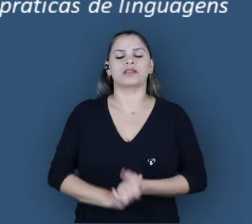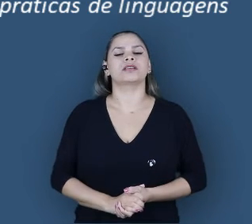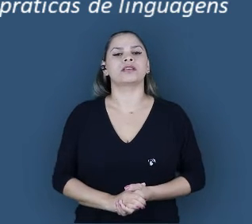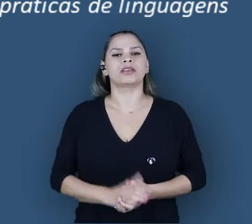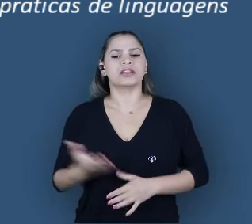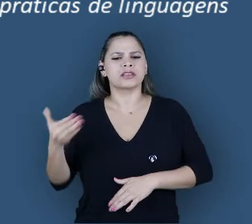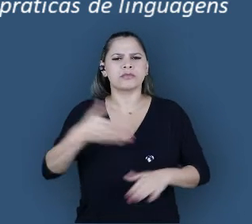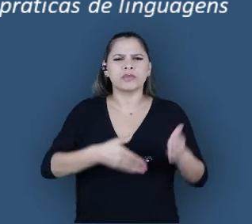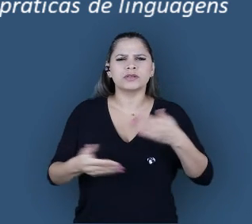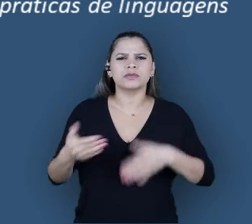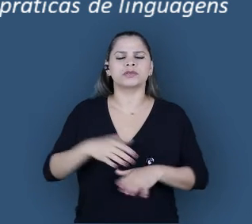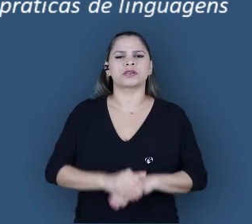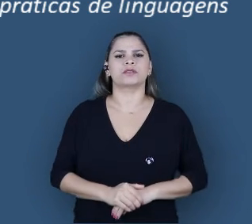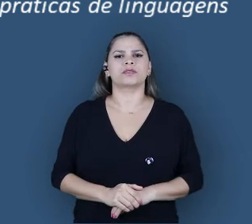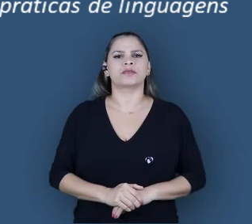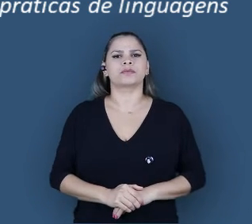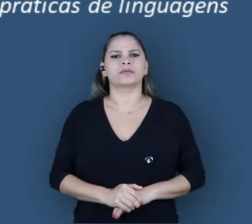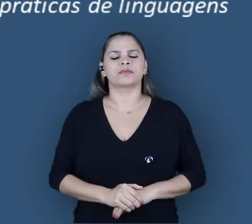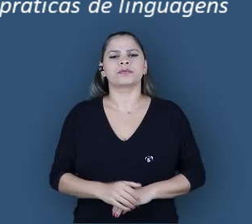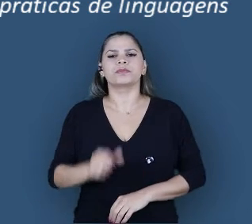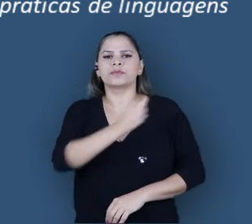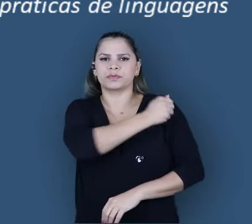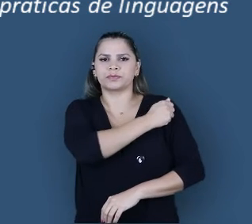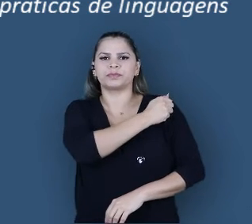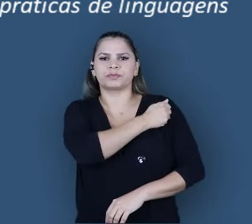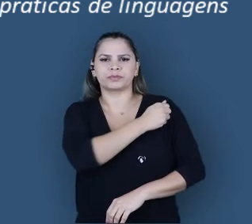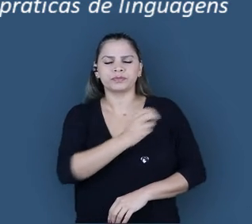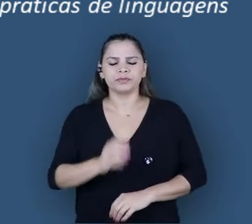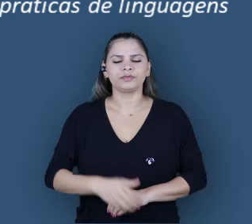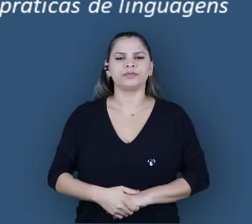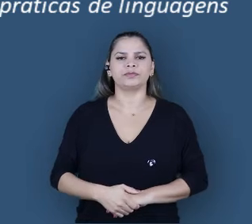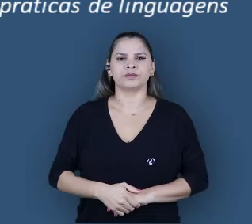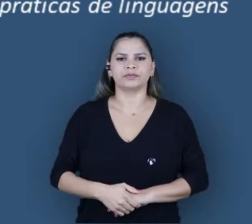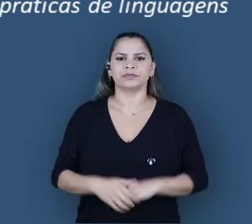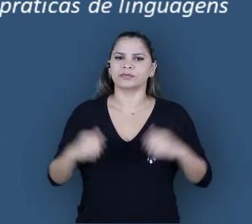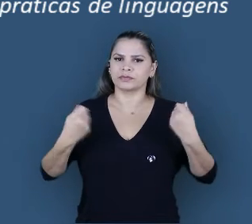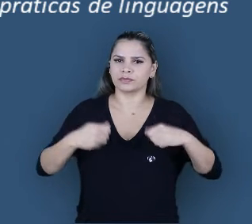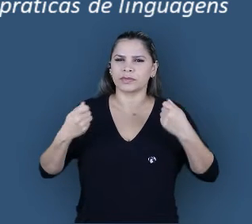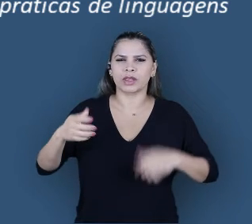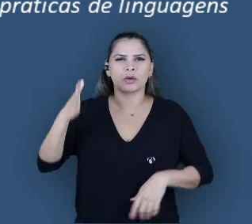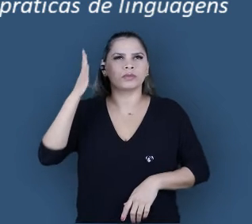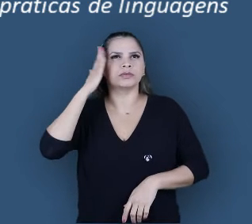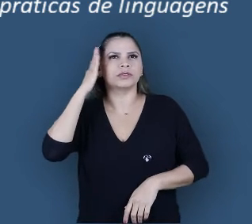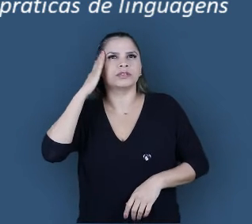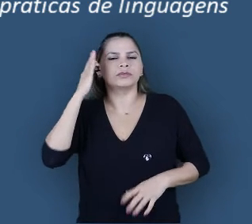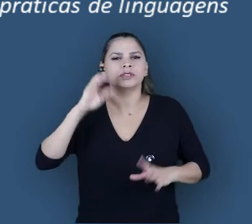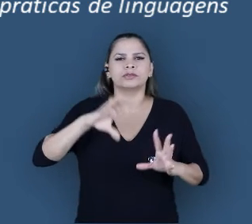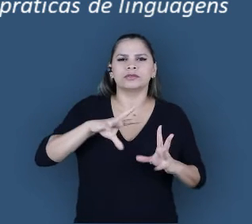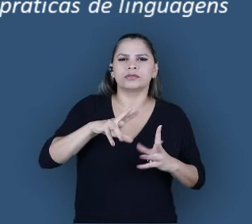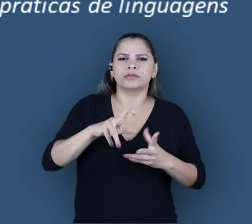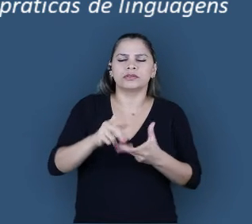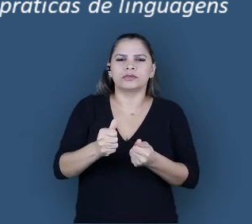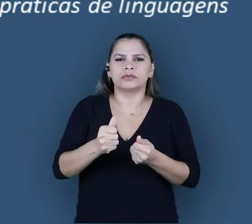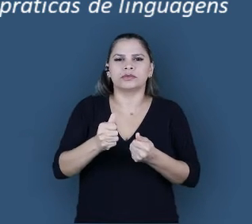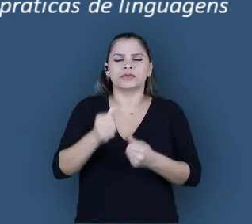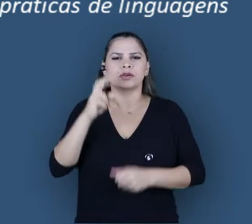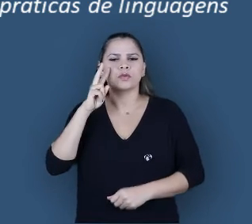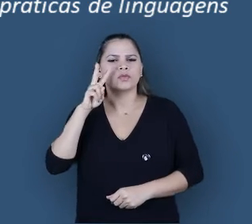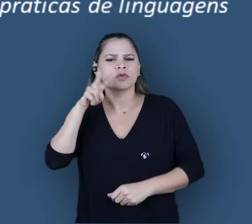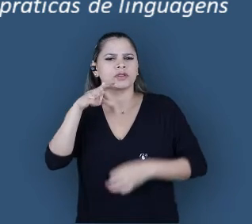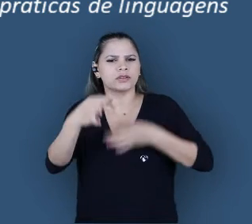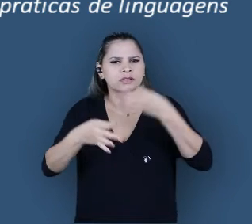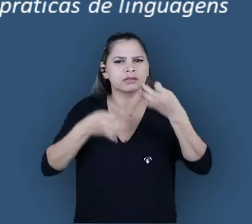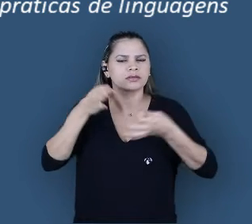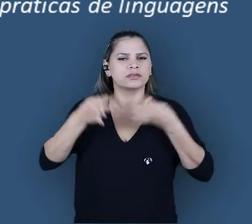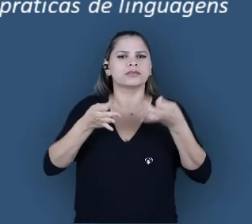mesmo tempo, ressaltando esse processo de cidadania, dessa participação ativa do estudante, do cidadão que deve ser